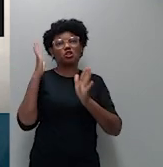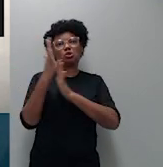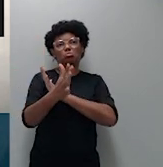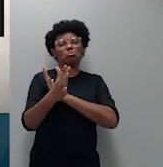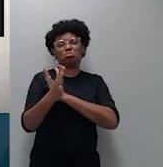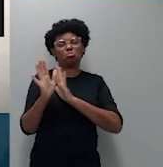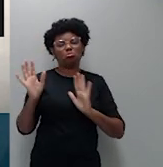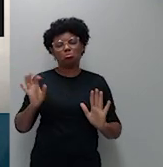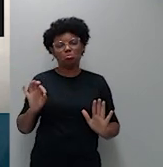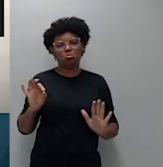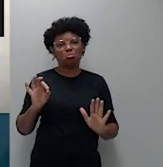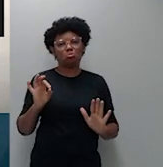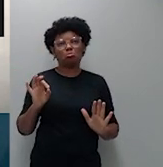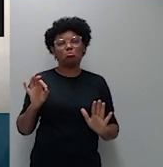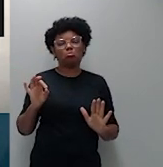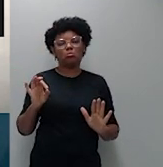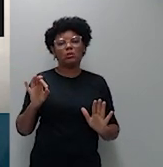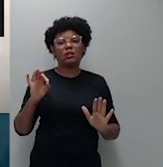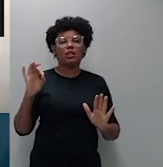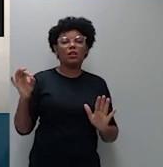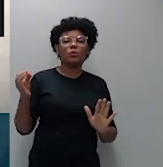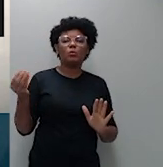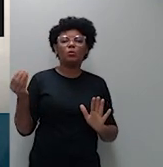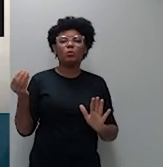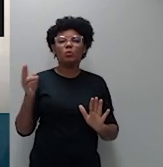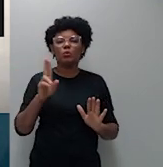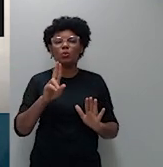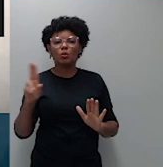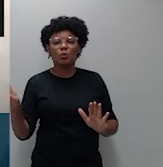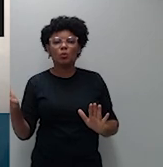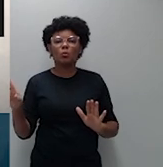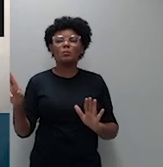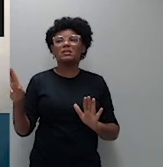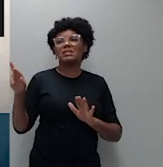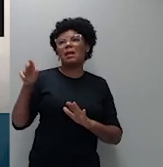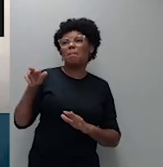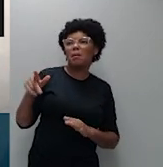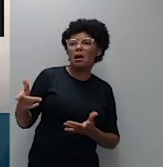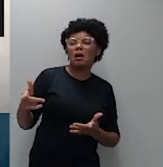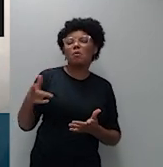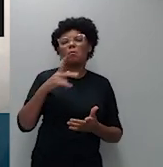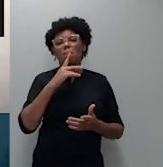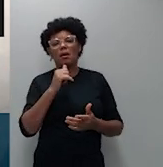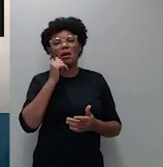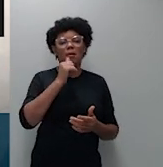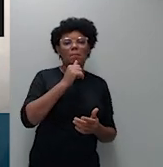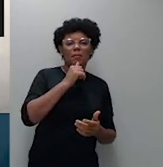o nome do seu irmão por